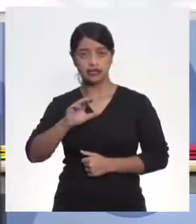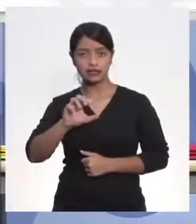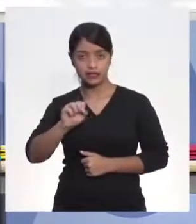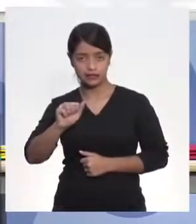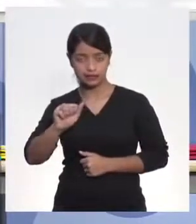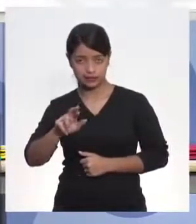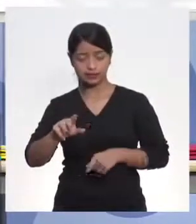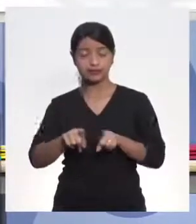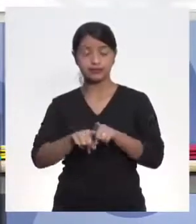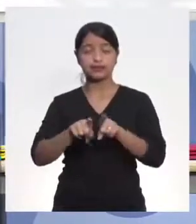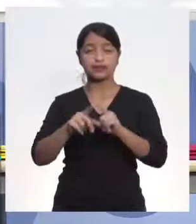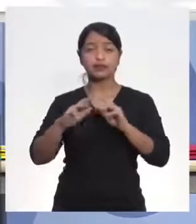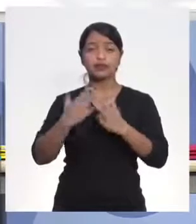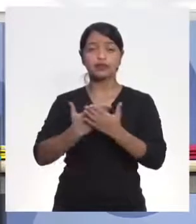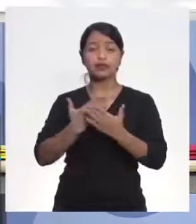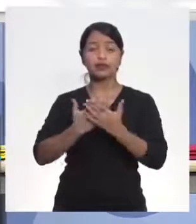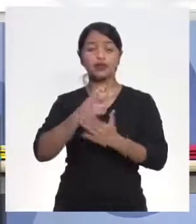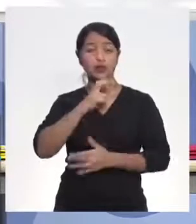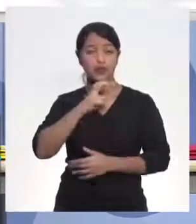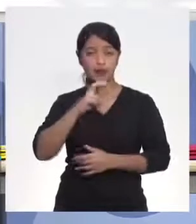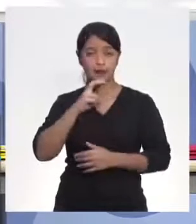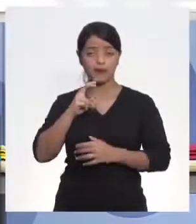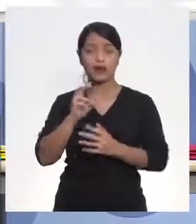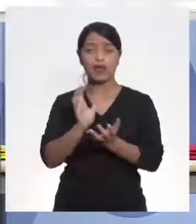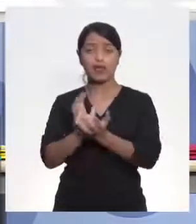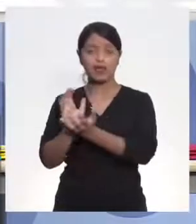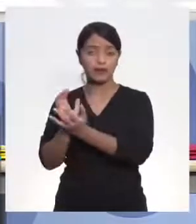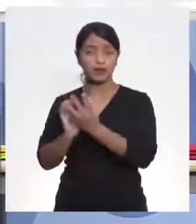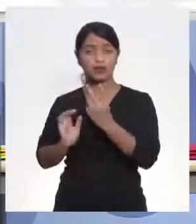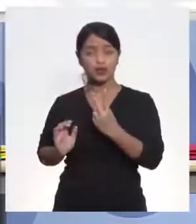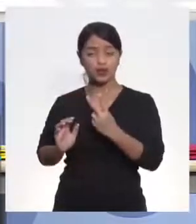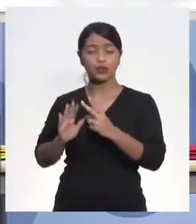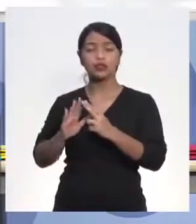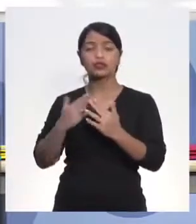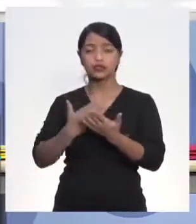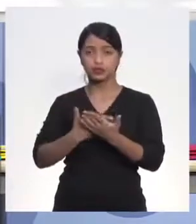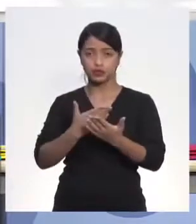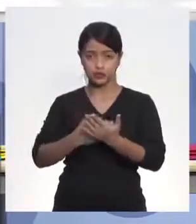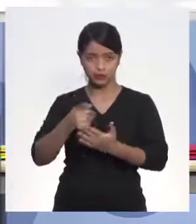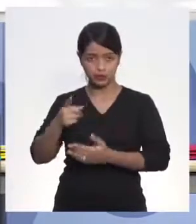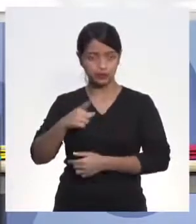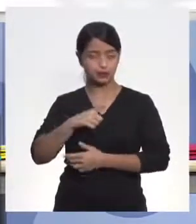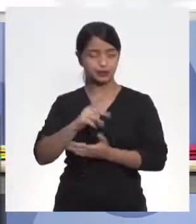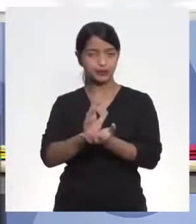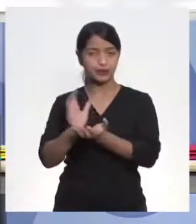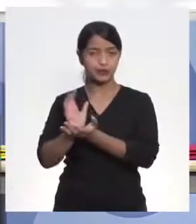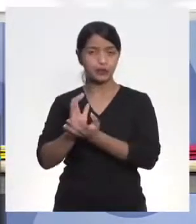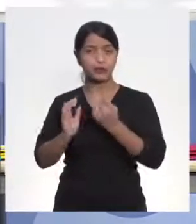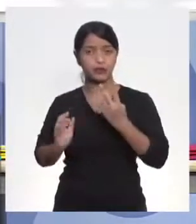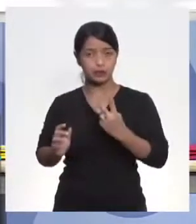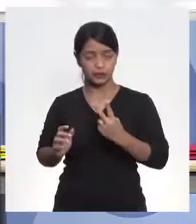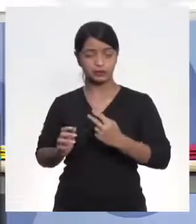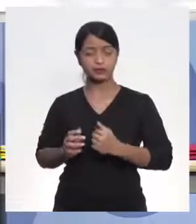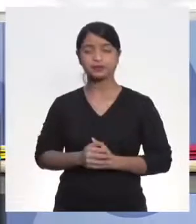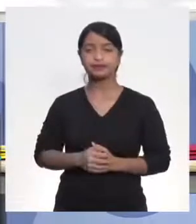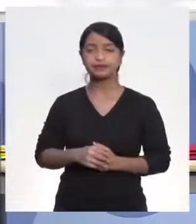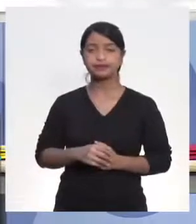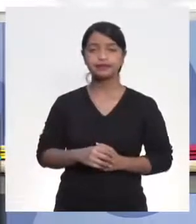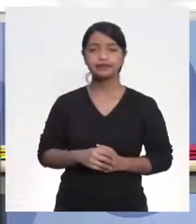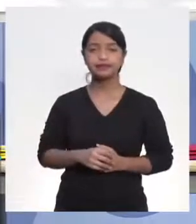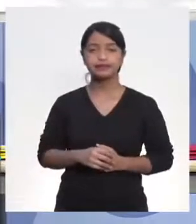também tem uma escola com 2 equipes, que é a escola professor Marco Antônio Mencati. Não, se eu falei errado,